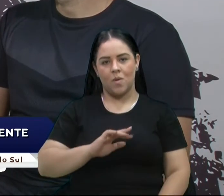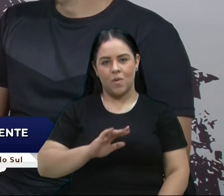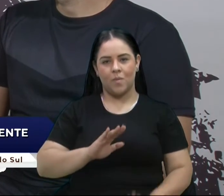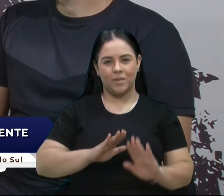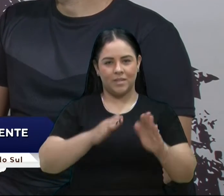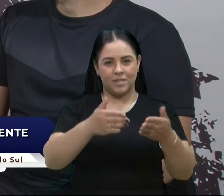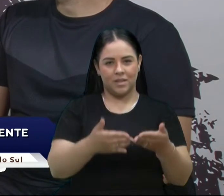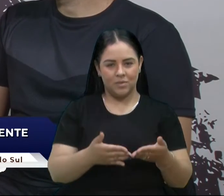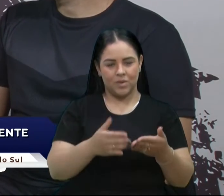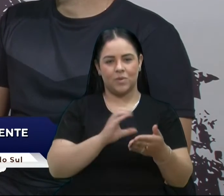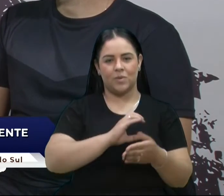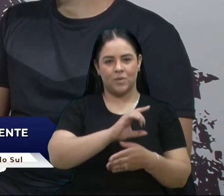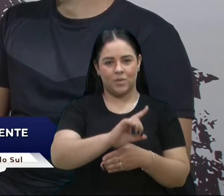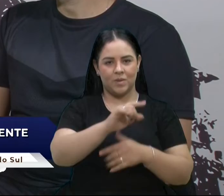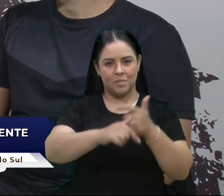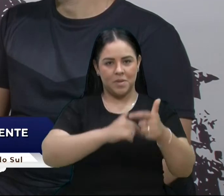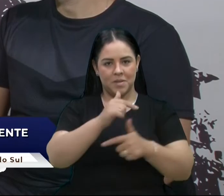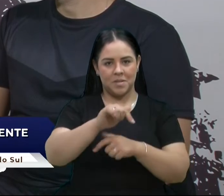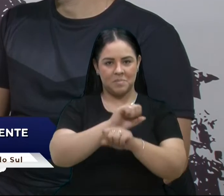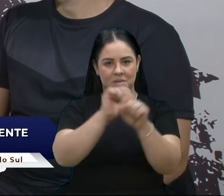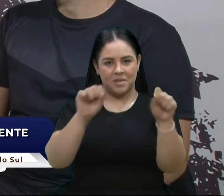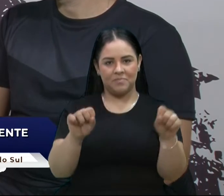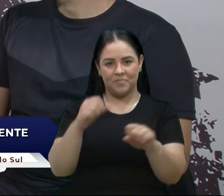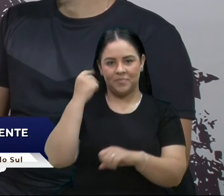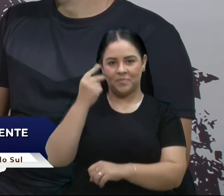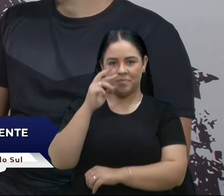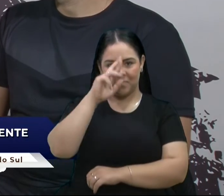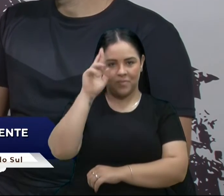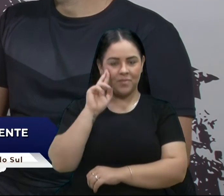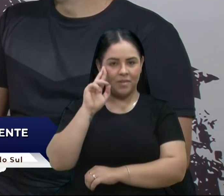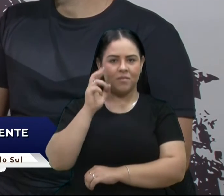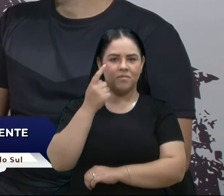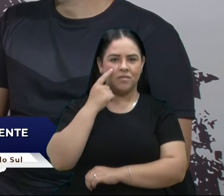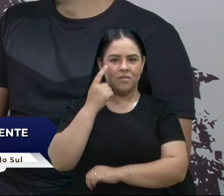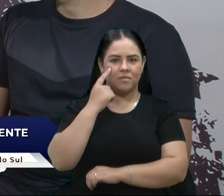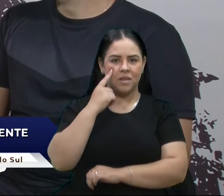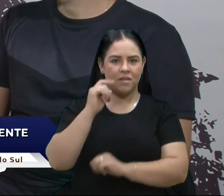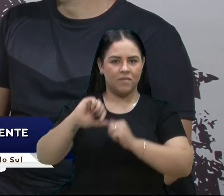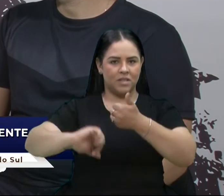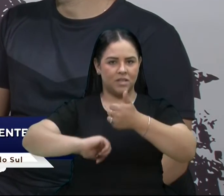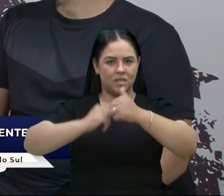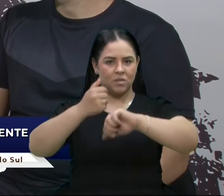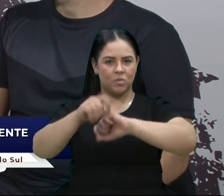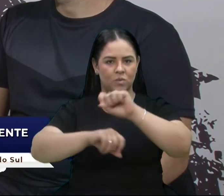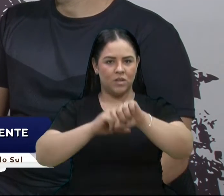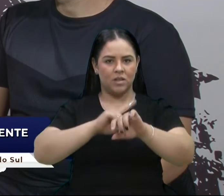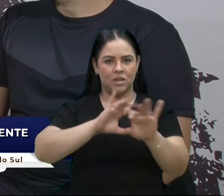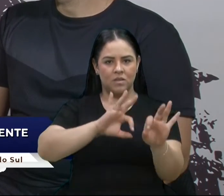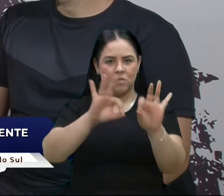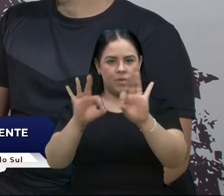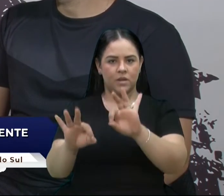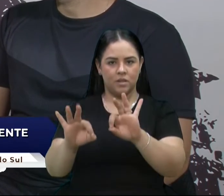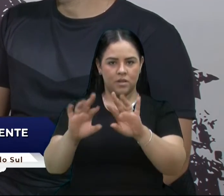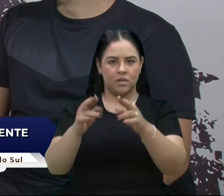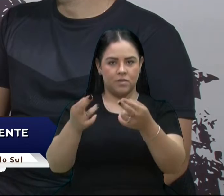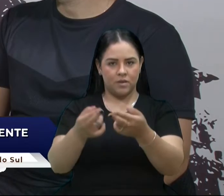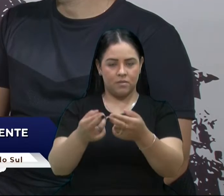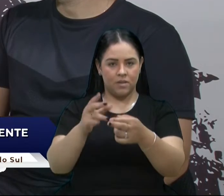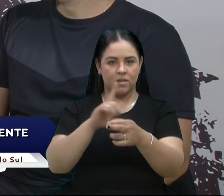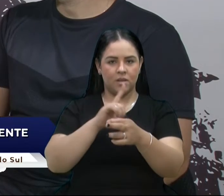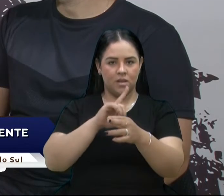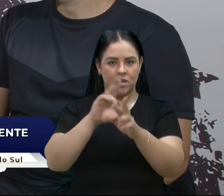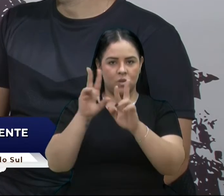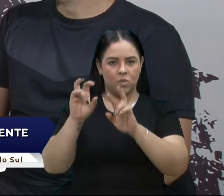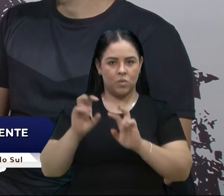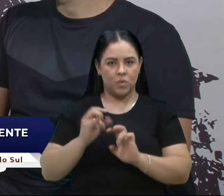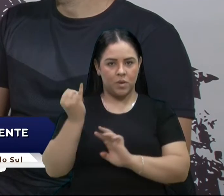nesta manhã, vereador Rafael Bueno. Vamos fazer uma avaliação para o pessoal que está nos assistindo sobre essa reunião que tratou sobre